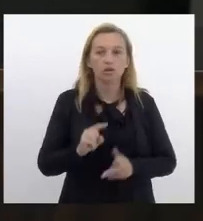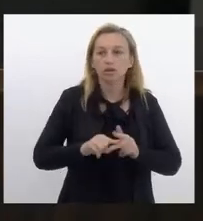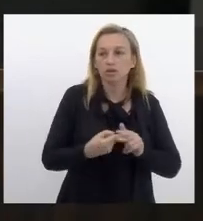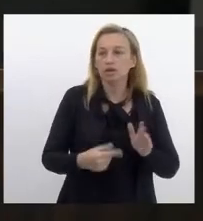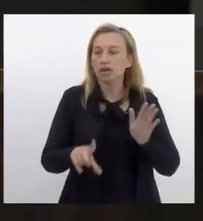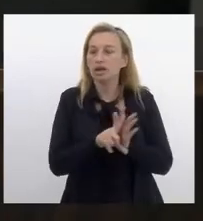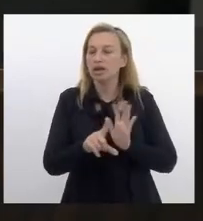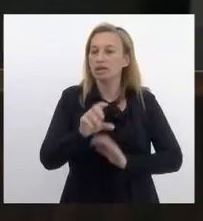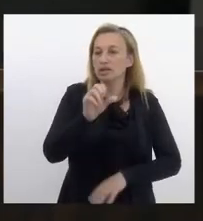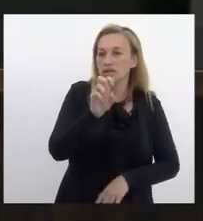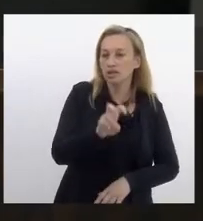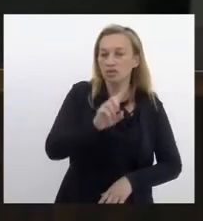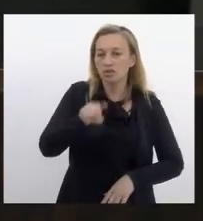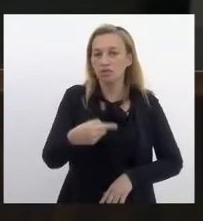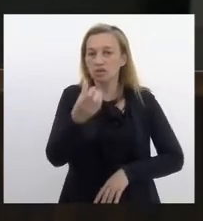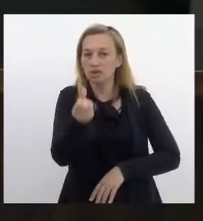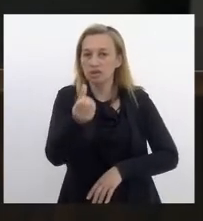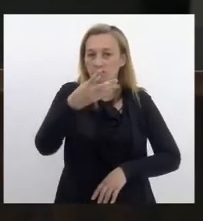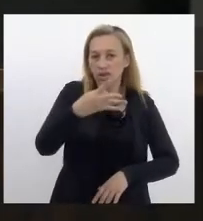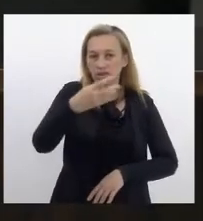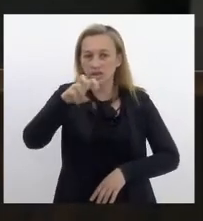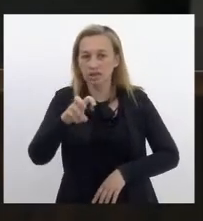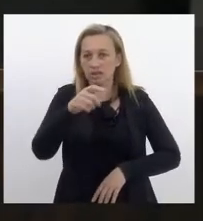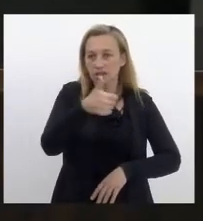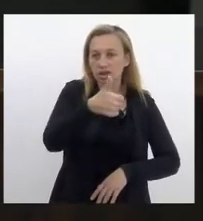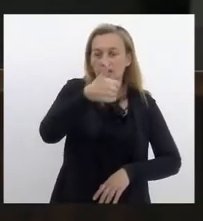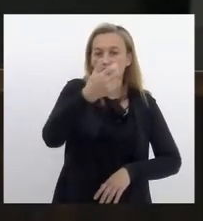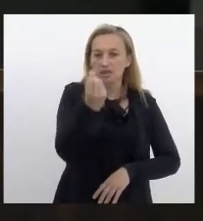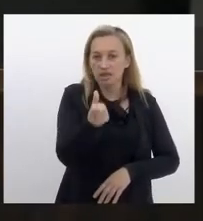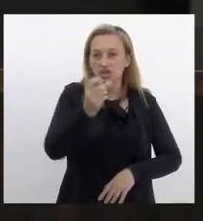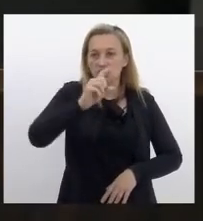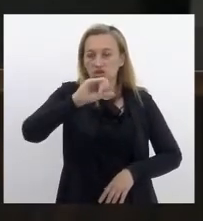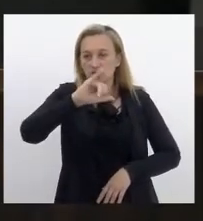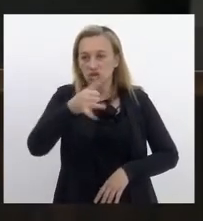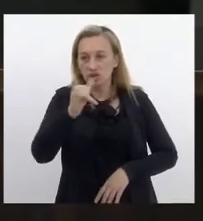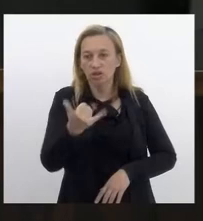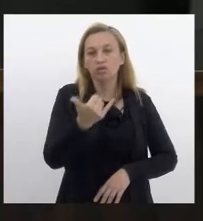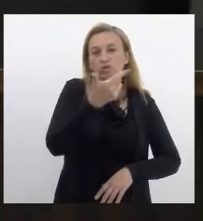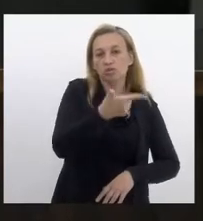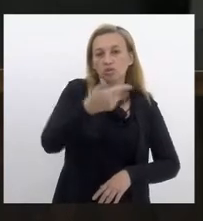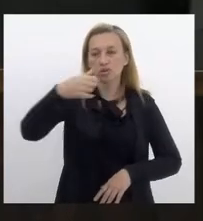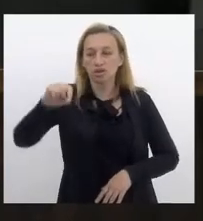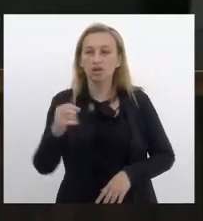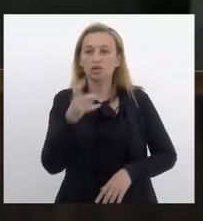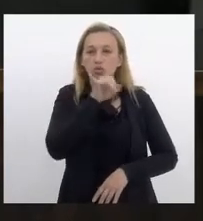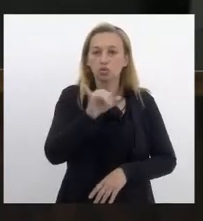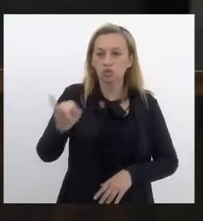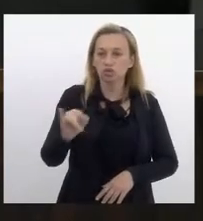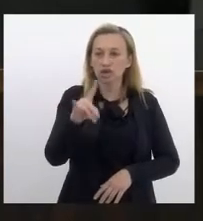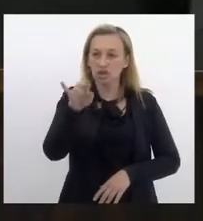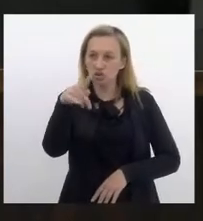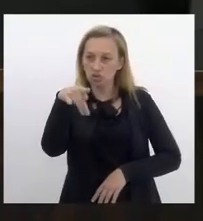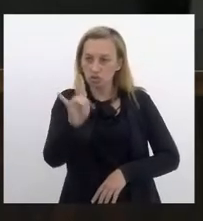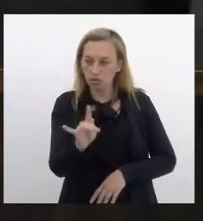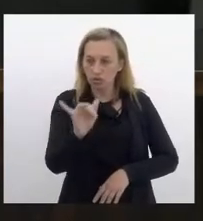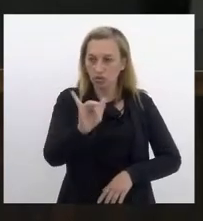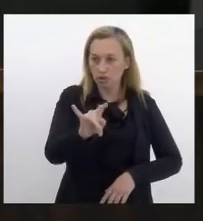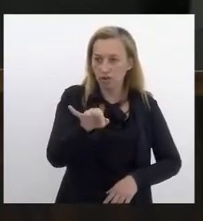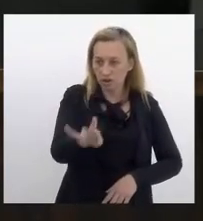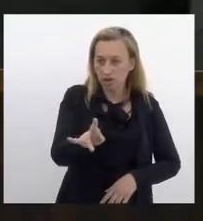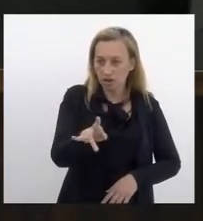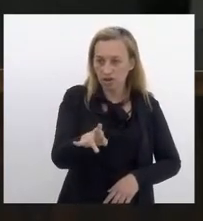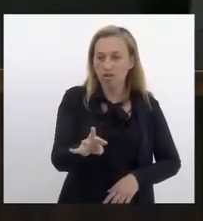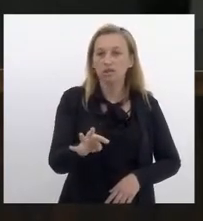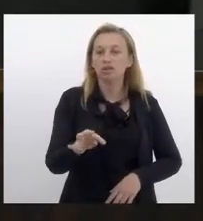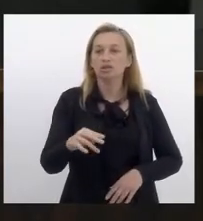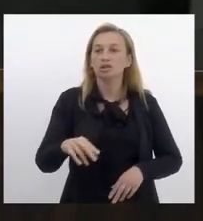a Lei 5.645, de 6 de janeiro de 2010, incluindo no calendário oficial do Estado do Rio de Janeiro o dia do Kitsuf e o dia do